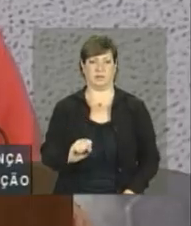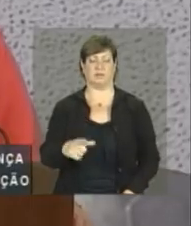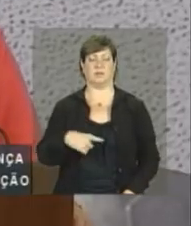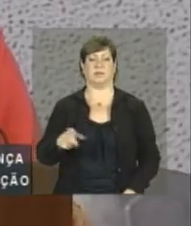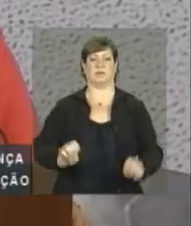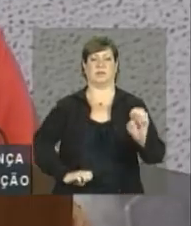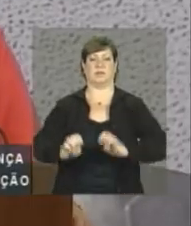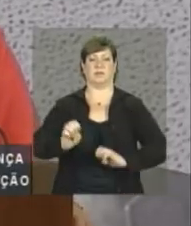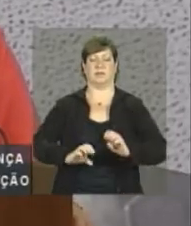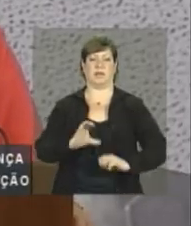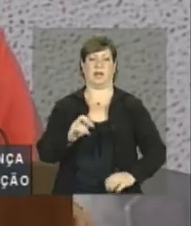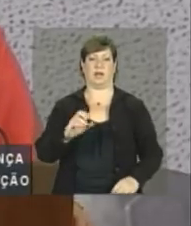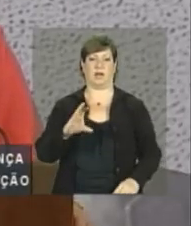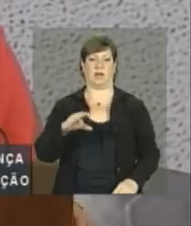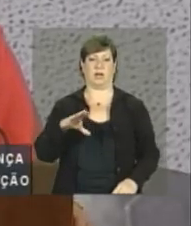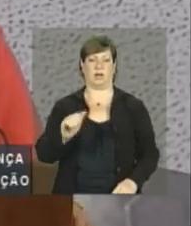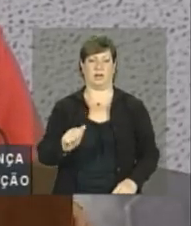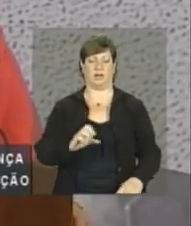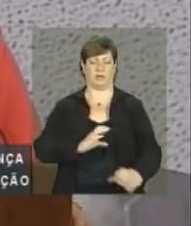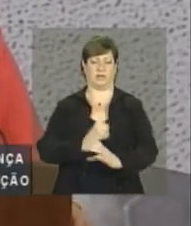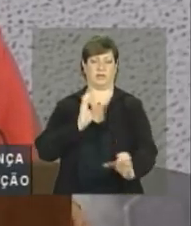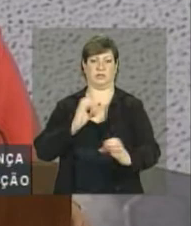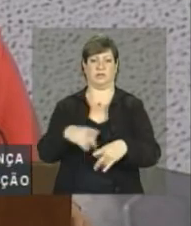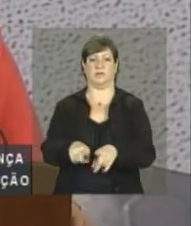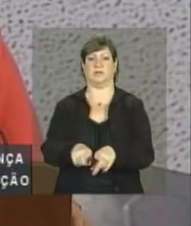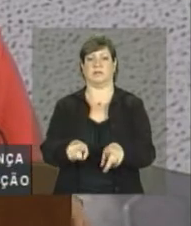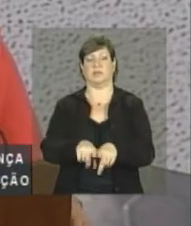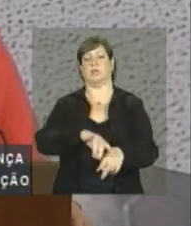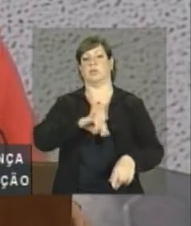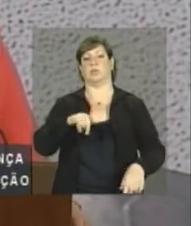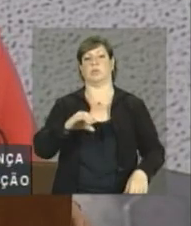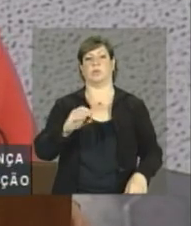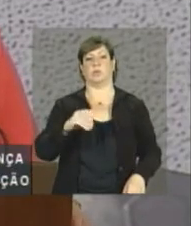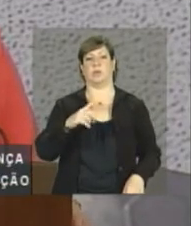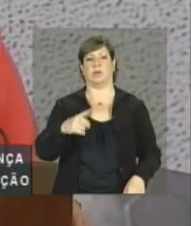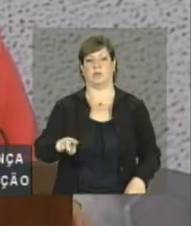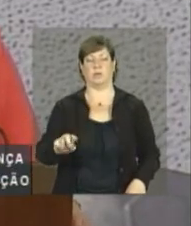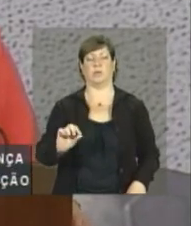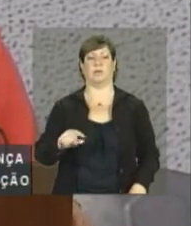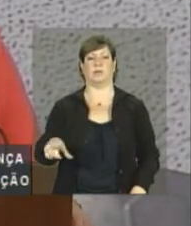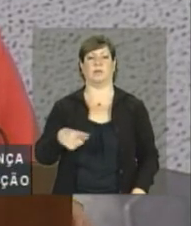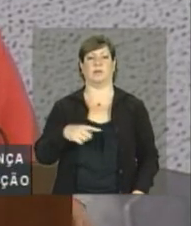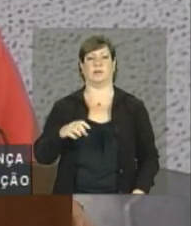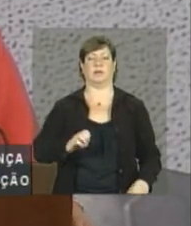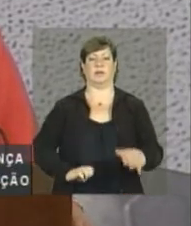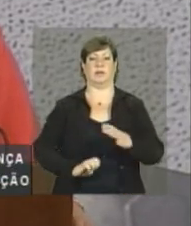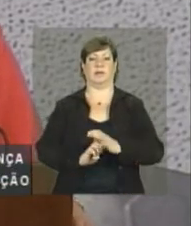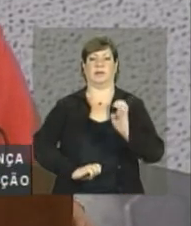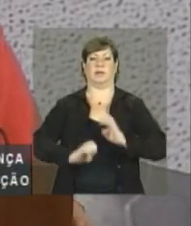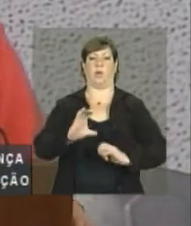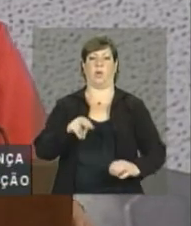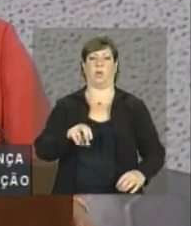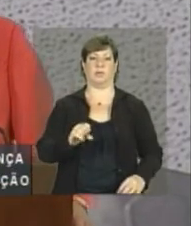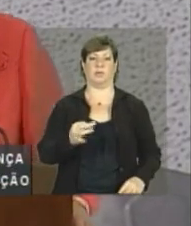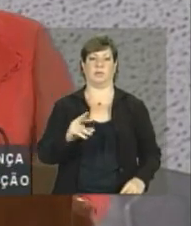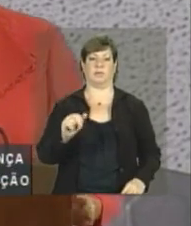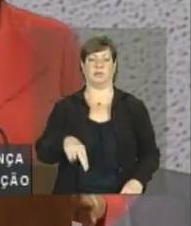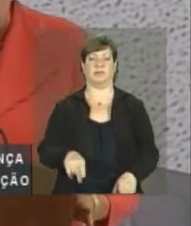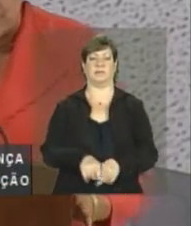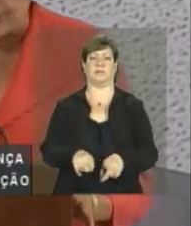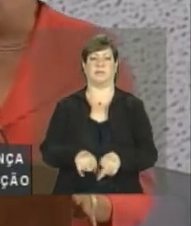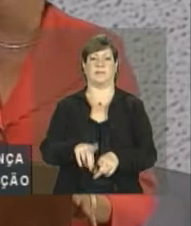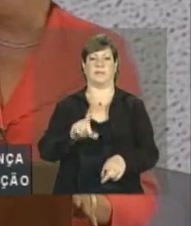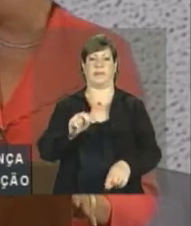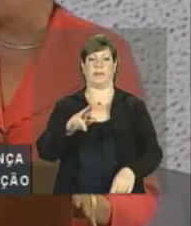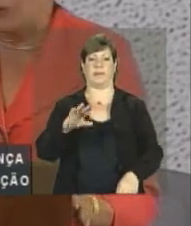empresa Carioca Engenharia, João Eduardo Cerdeira de Santana, da empresa Constran, Dario de Queiroz